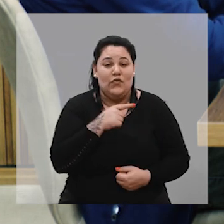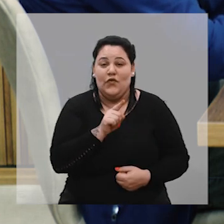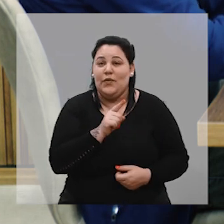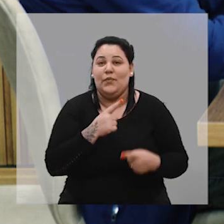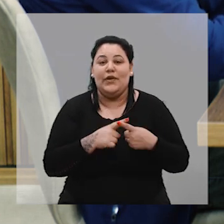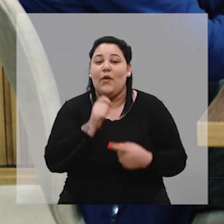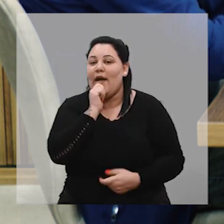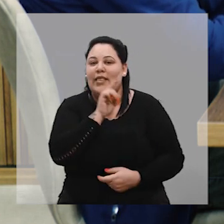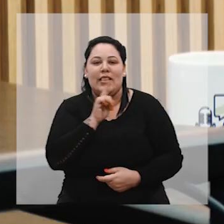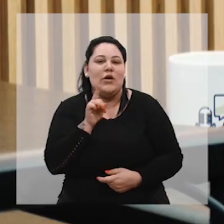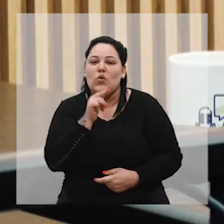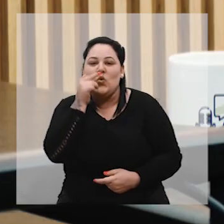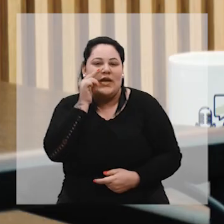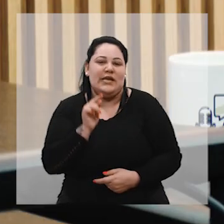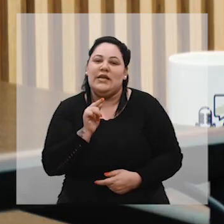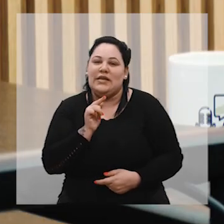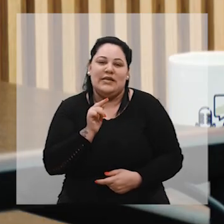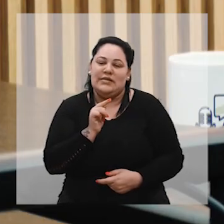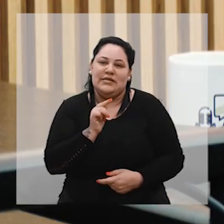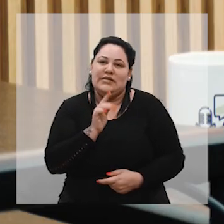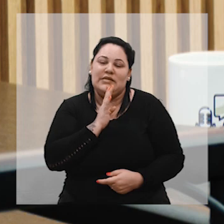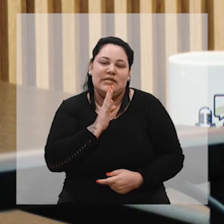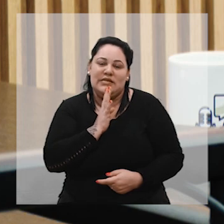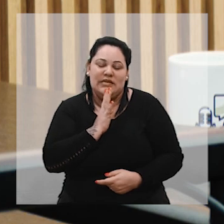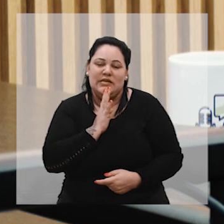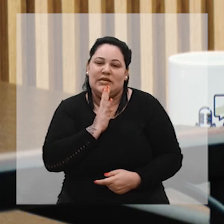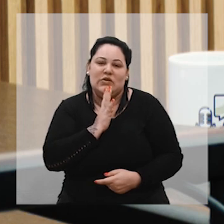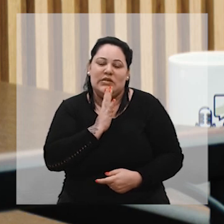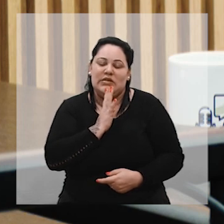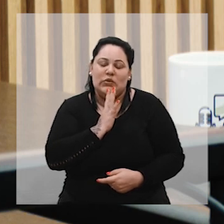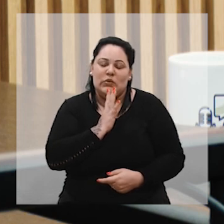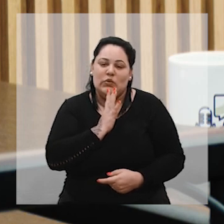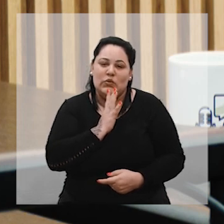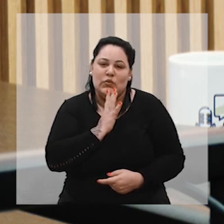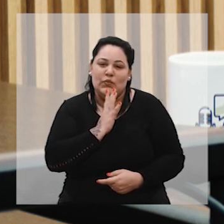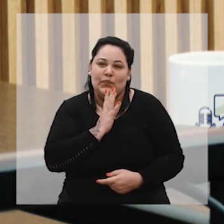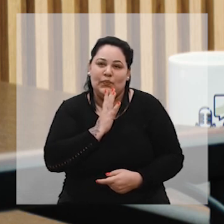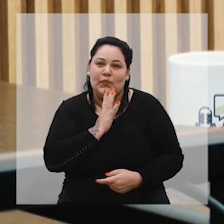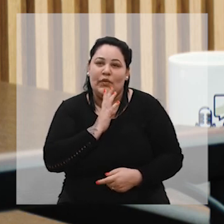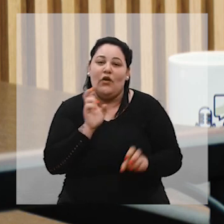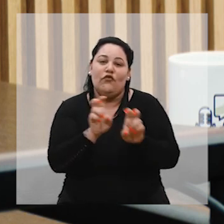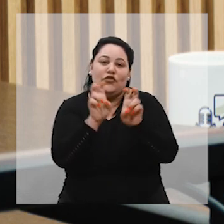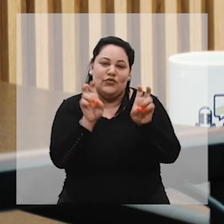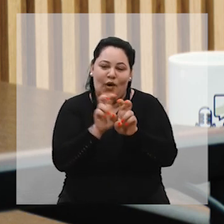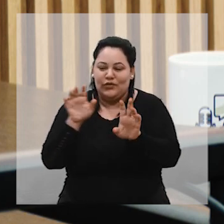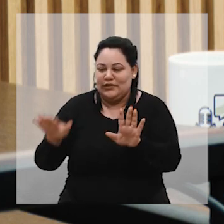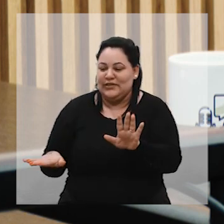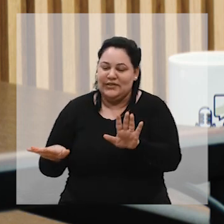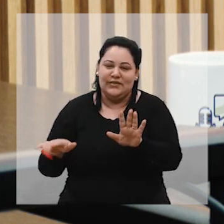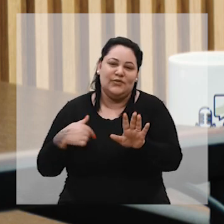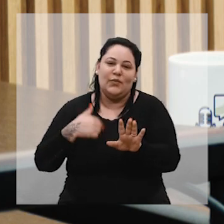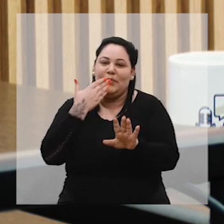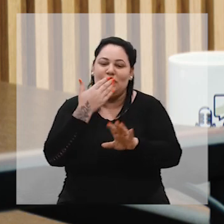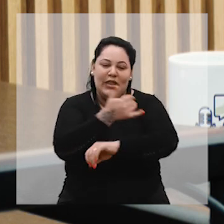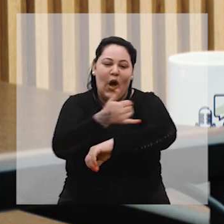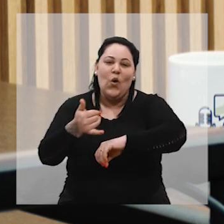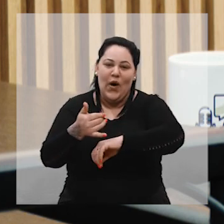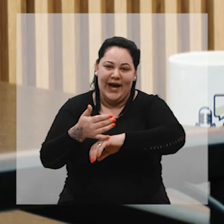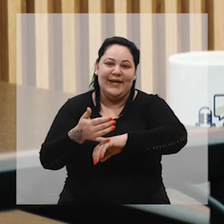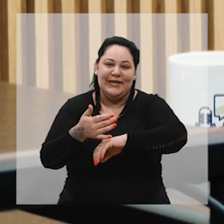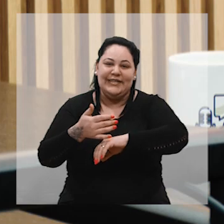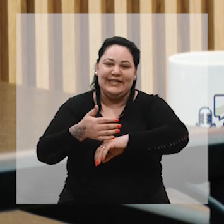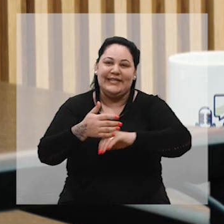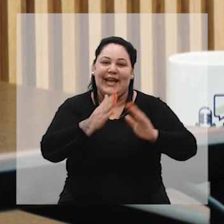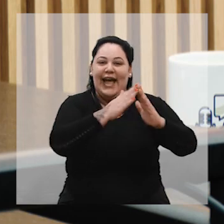não conhecia ainda o futsal de nanismo, né? E aí, em 2022, cara, tu sair de uma rifa, tu sair pedir na casa do